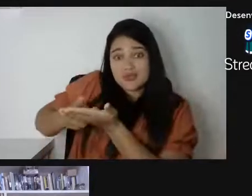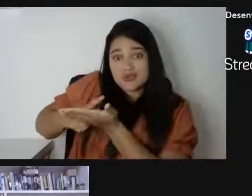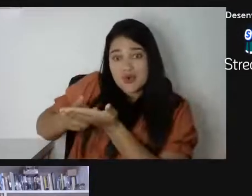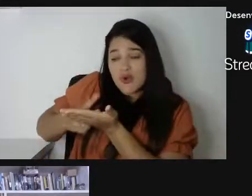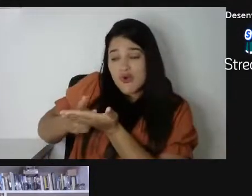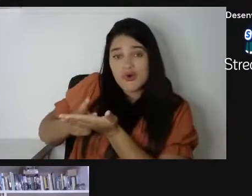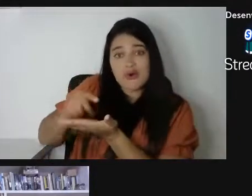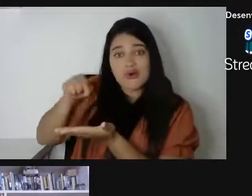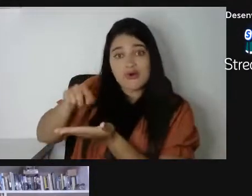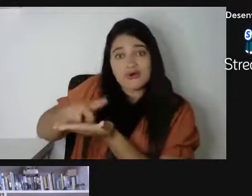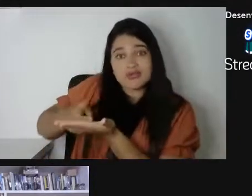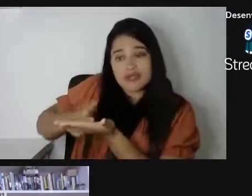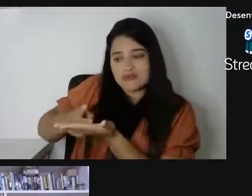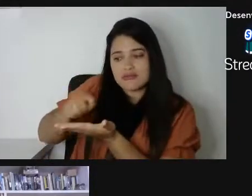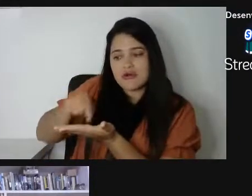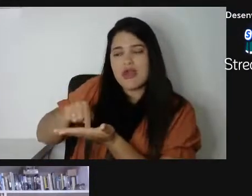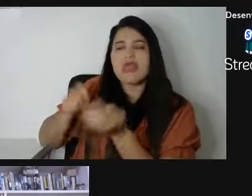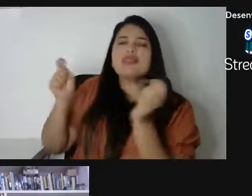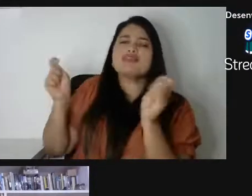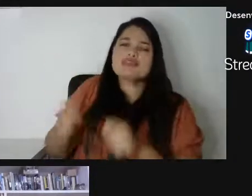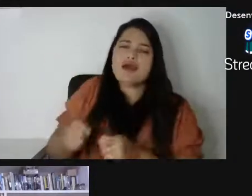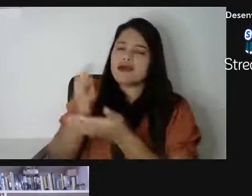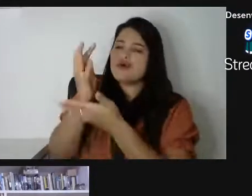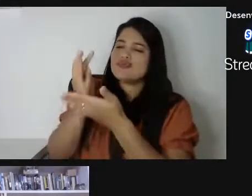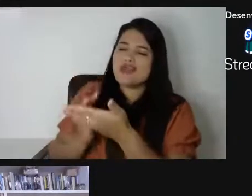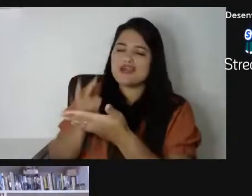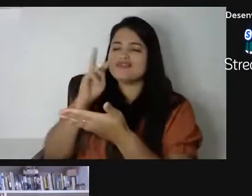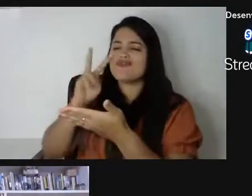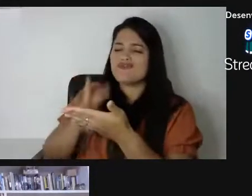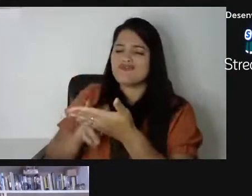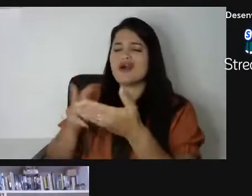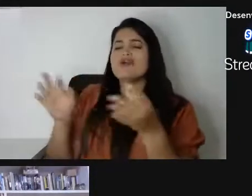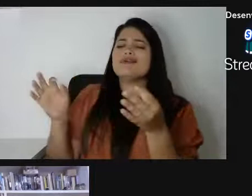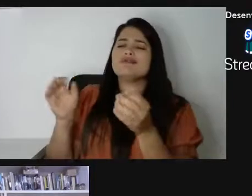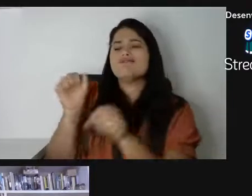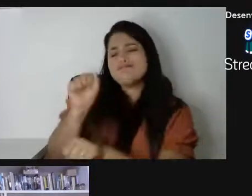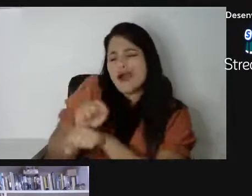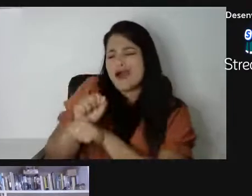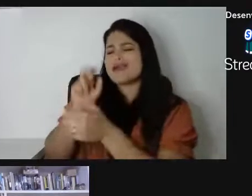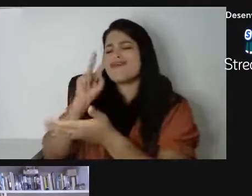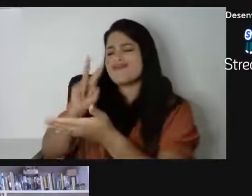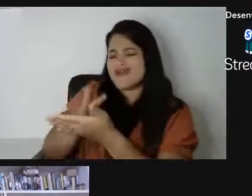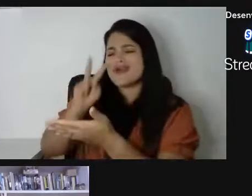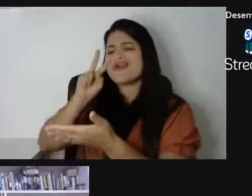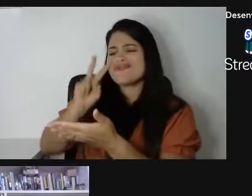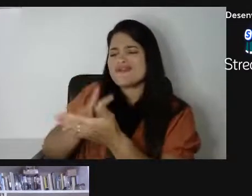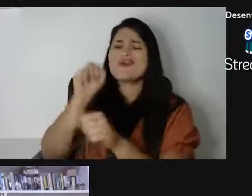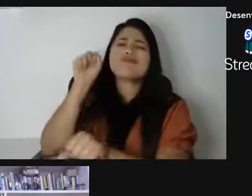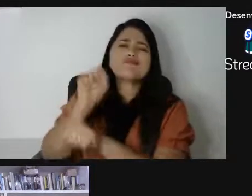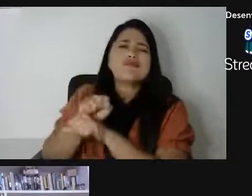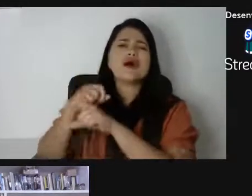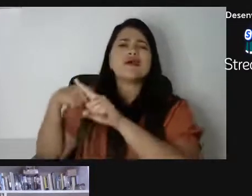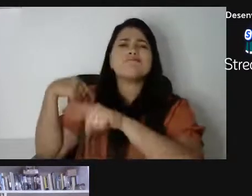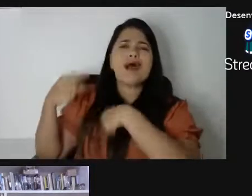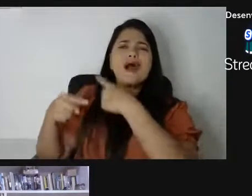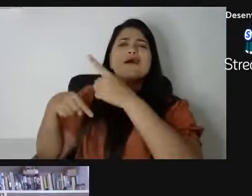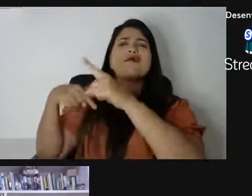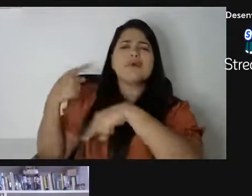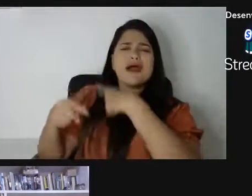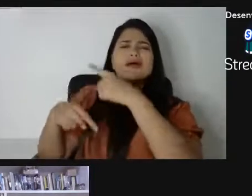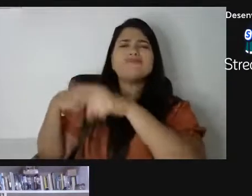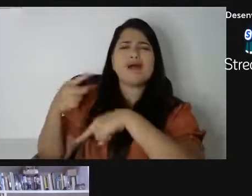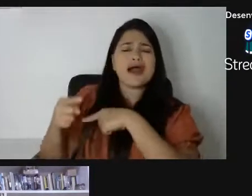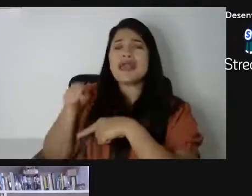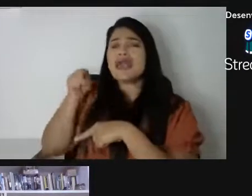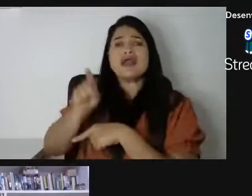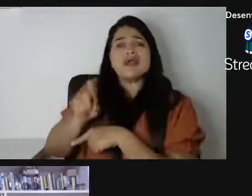ele pode ver e rever o texto muitas vezes. E aí, ele não está preso nesse tempo